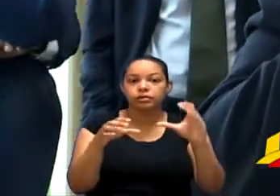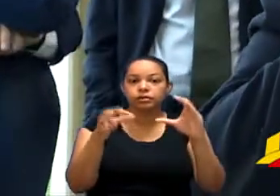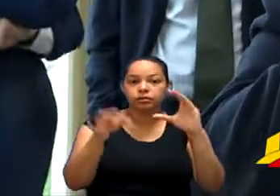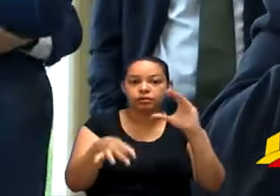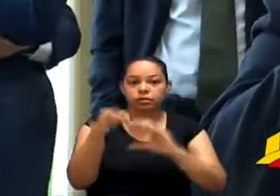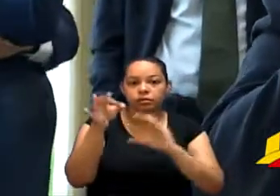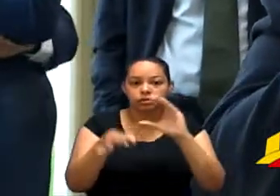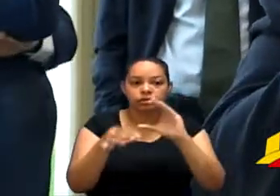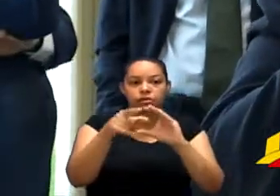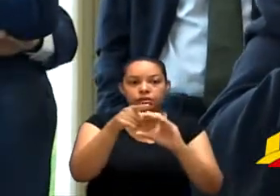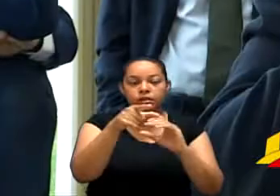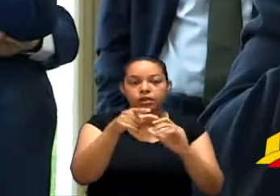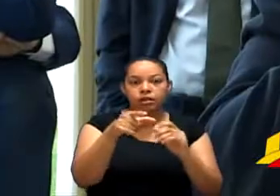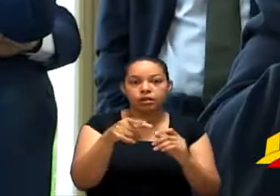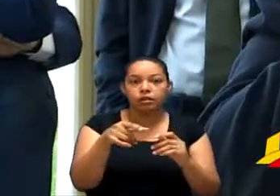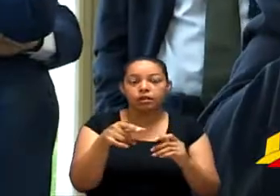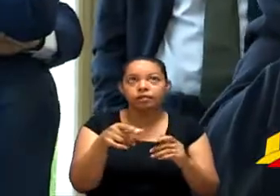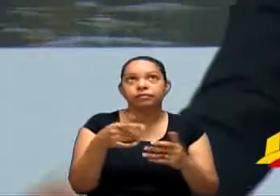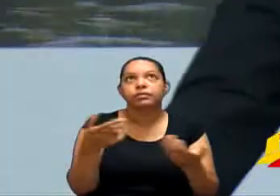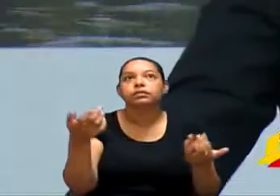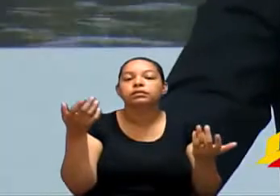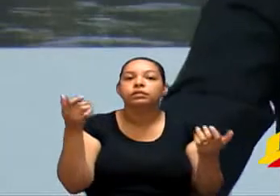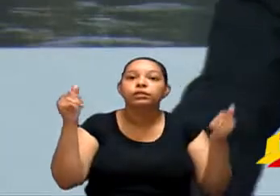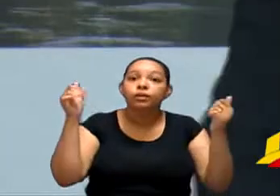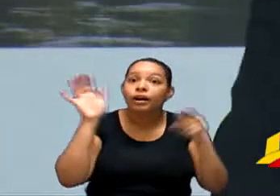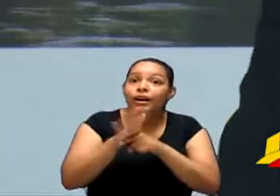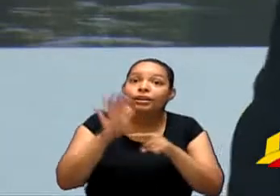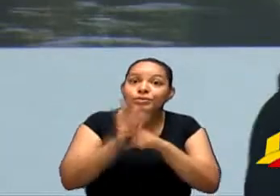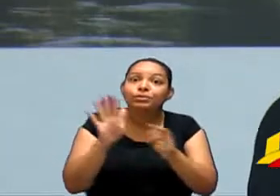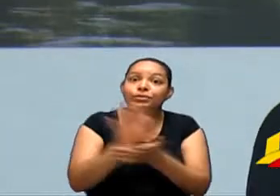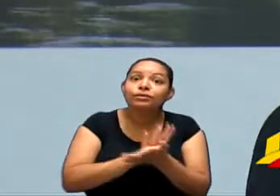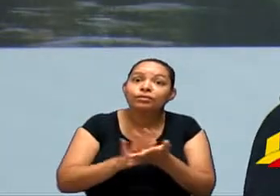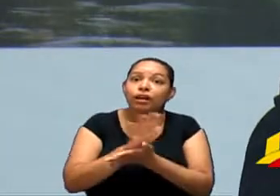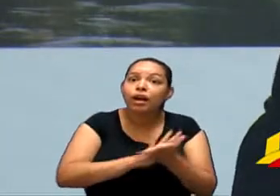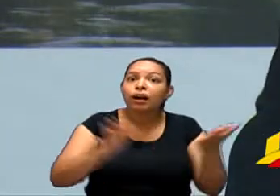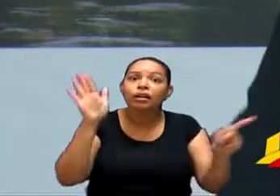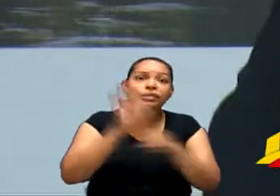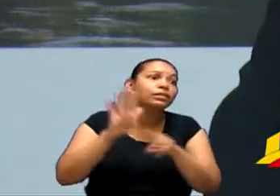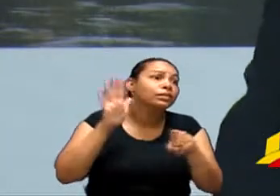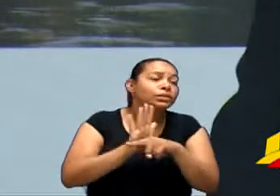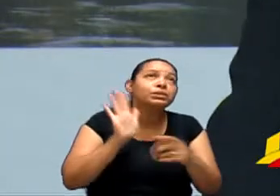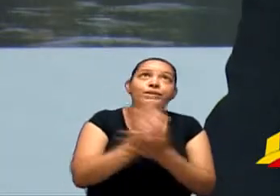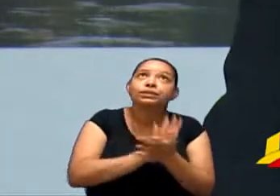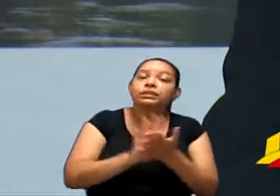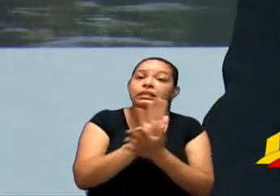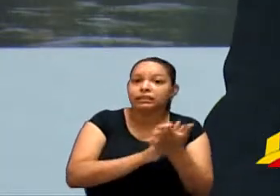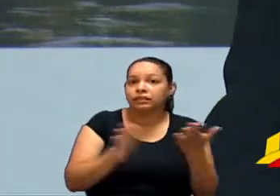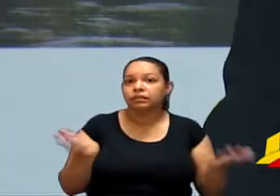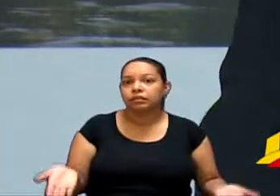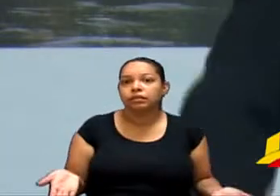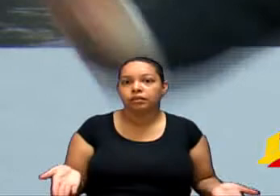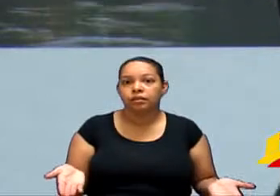dela vai prejudica o projeto João não prejudica ele o senhor pode voltar